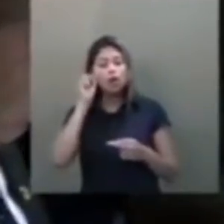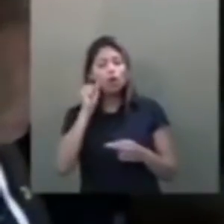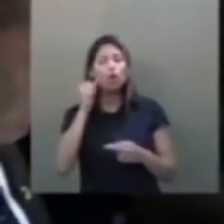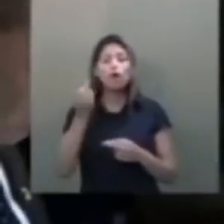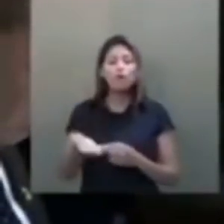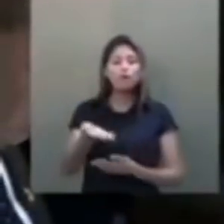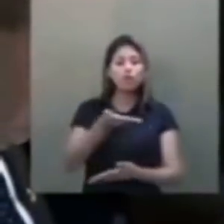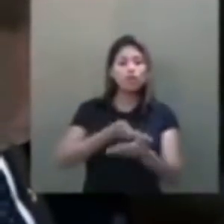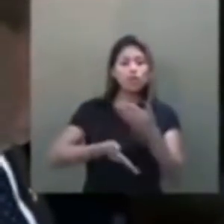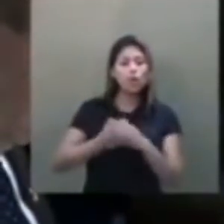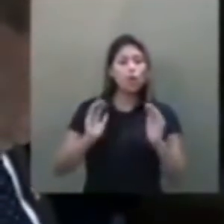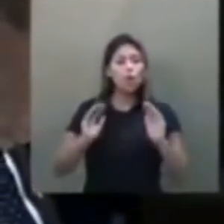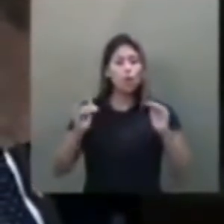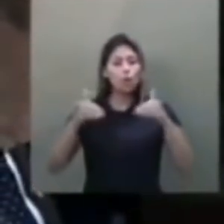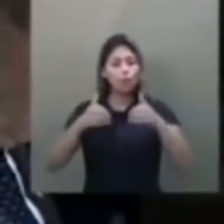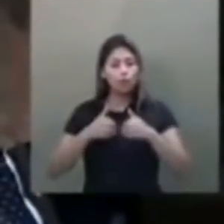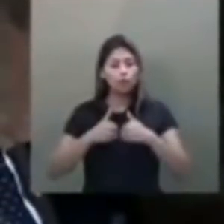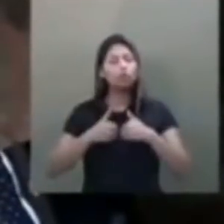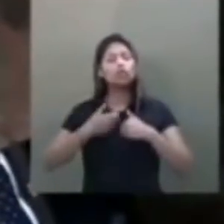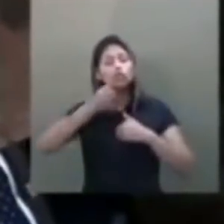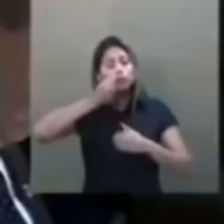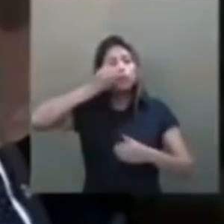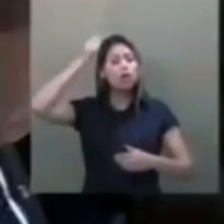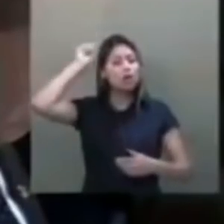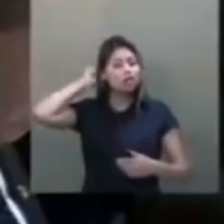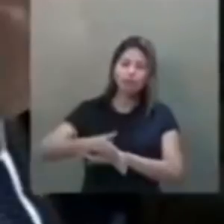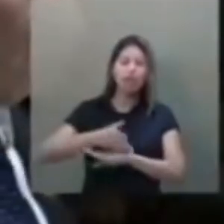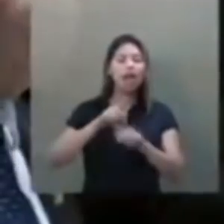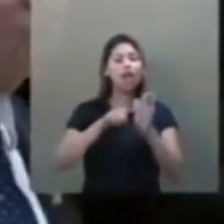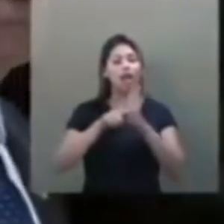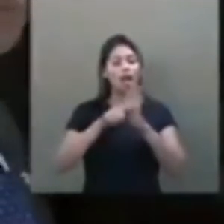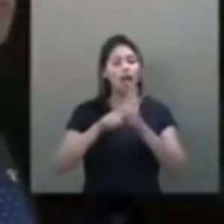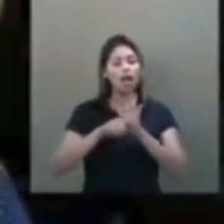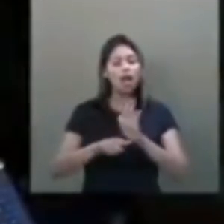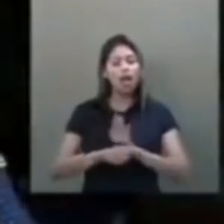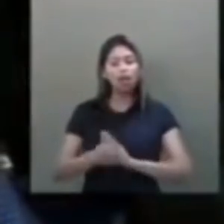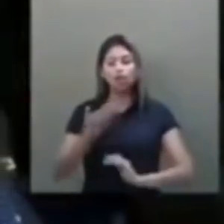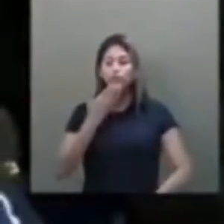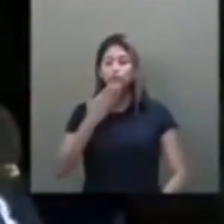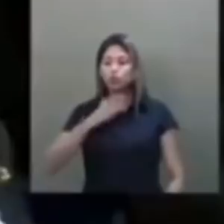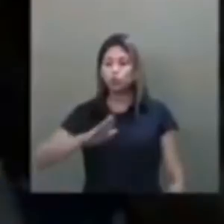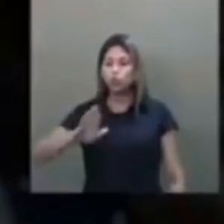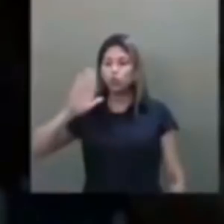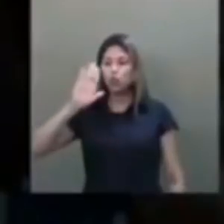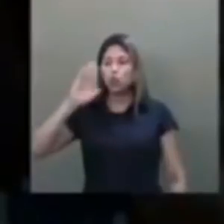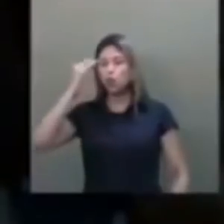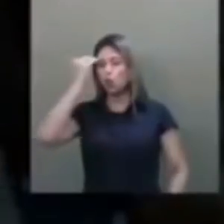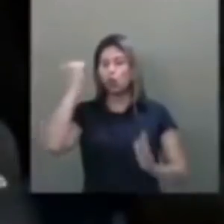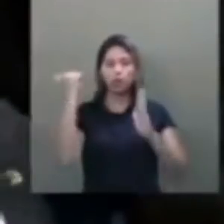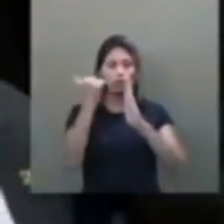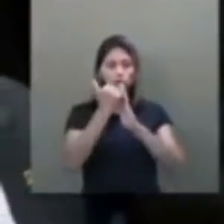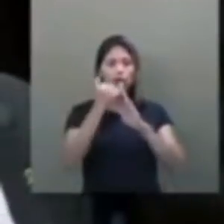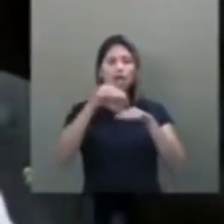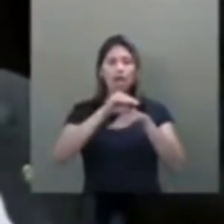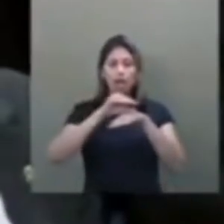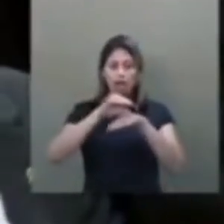Alexandre de Moraes, que veio aqui ser sabatinado nessa casa, jurou cumprir a Constituição brasileira, que é a nossa Carta